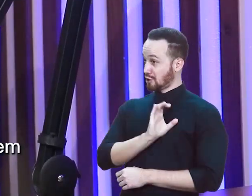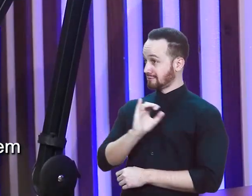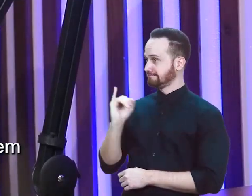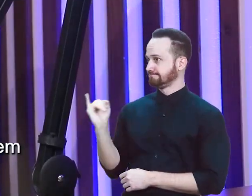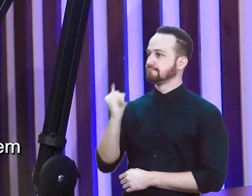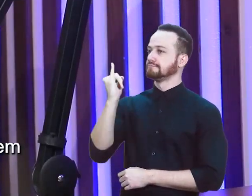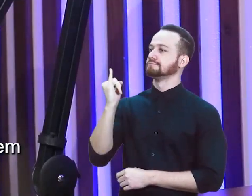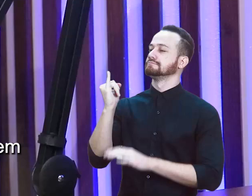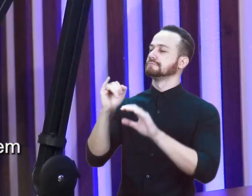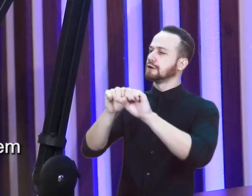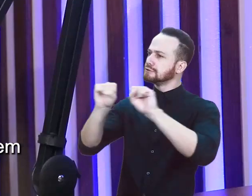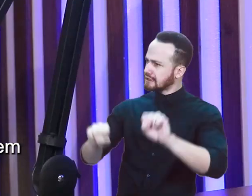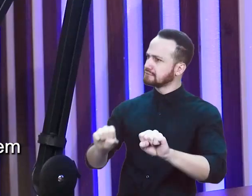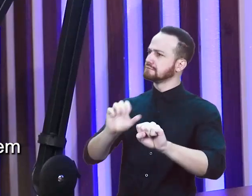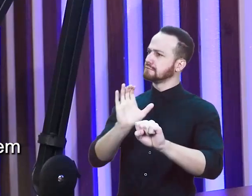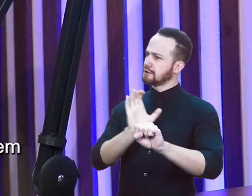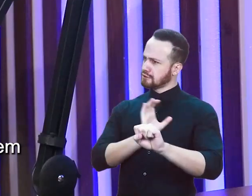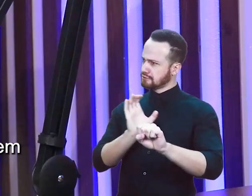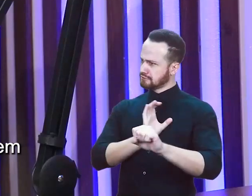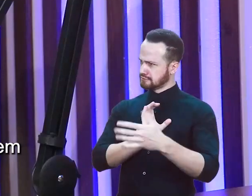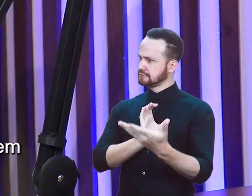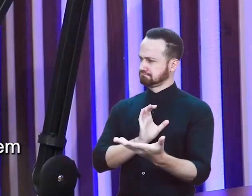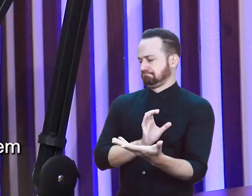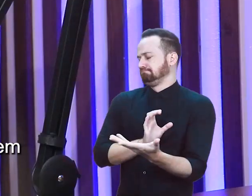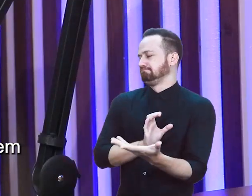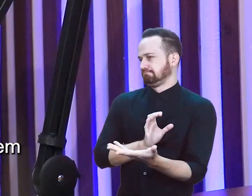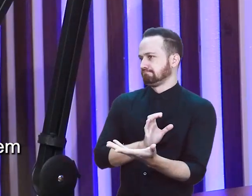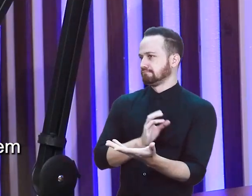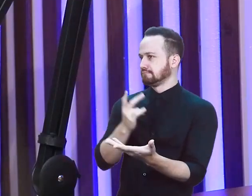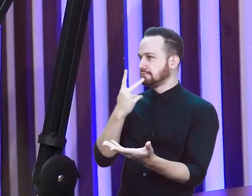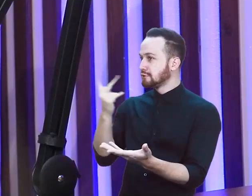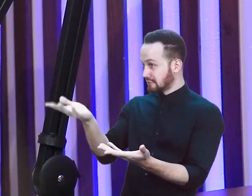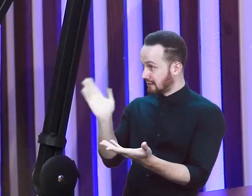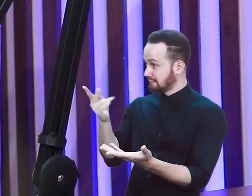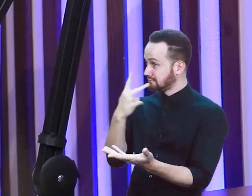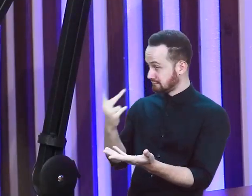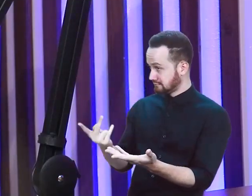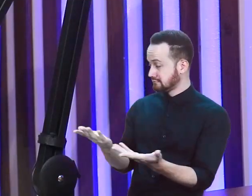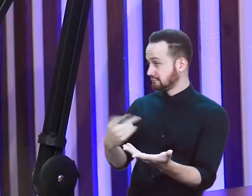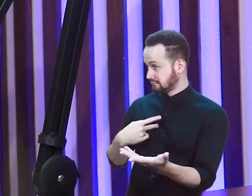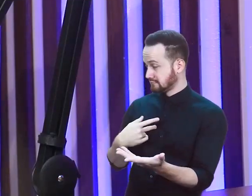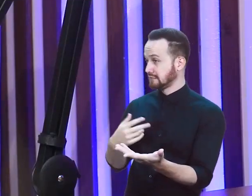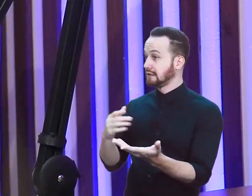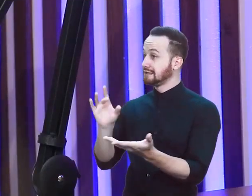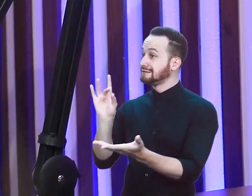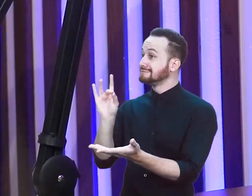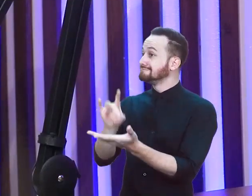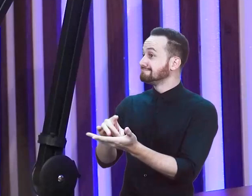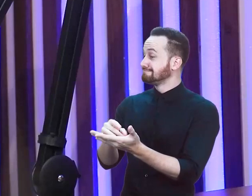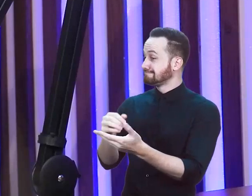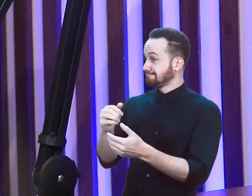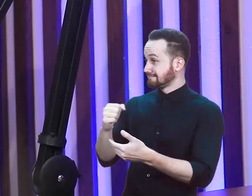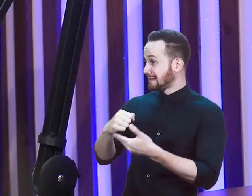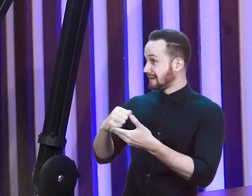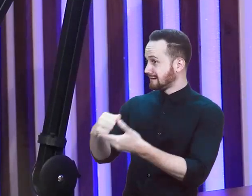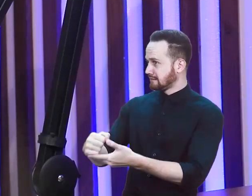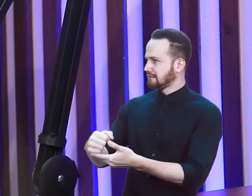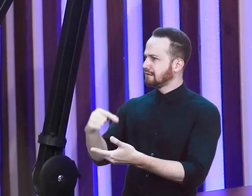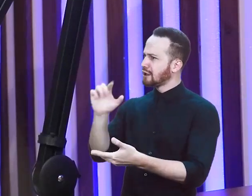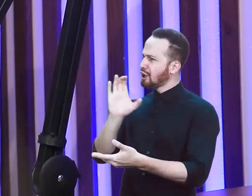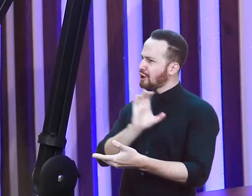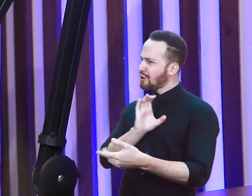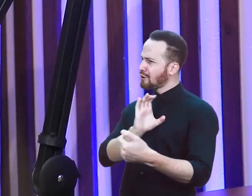O sistema de cotas, e aí, muito bem dito por você, quero reforçar. Cotas não